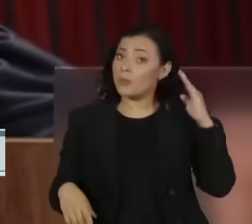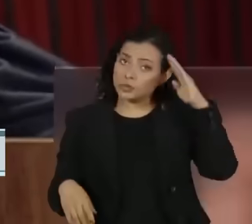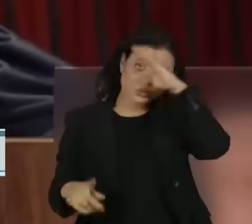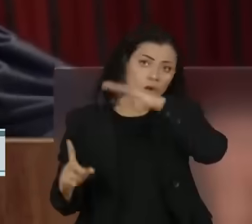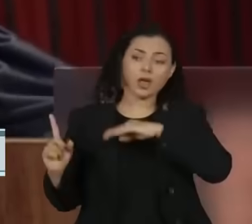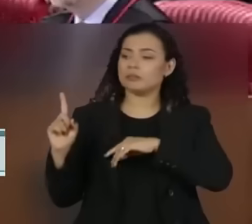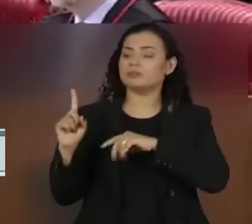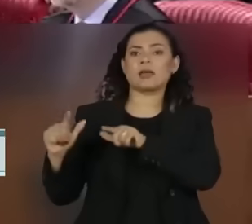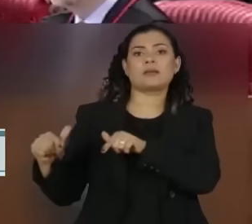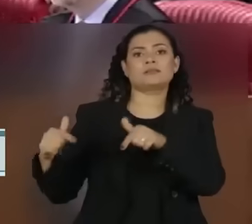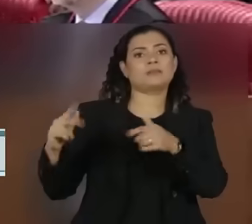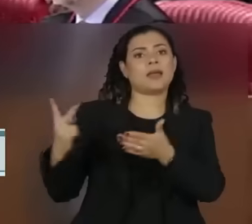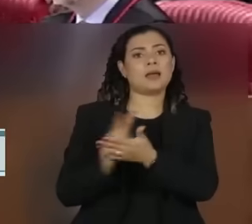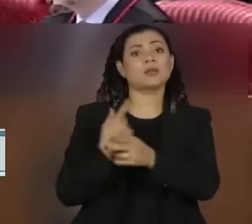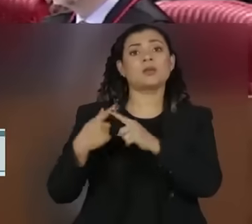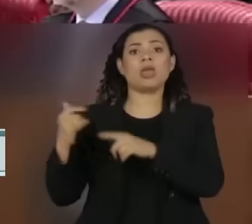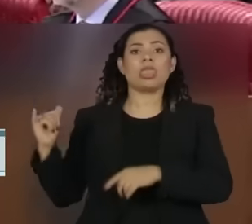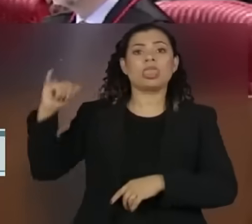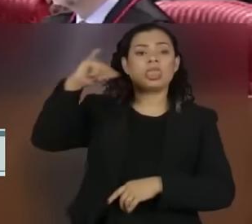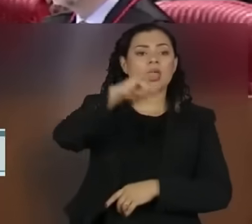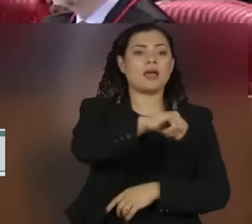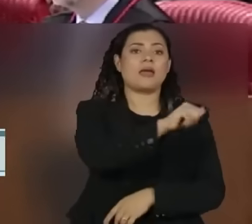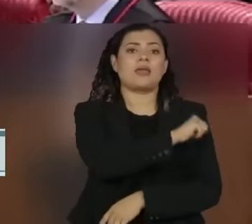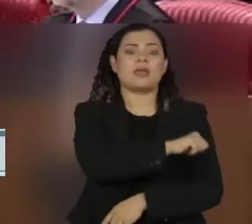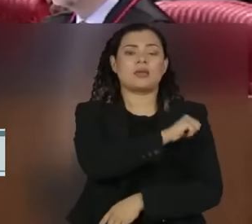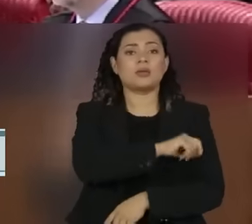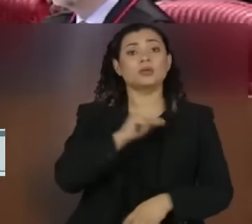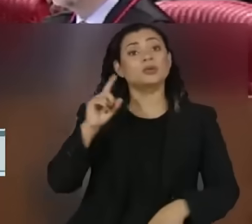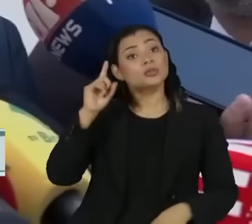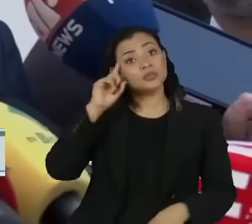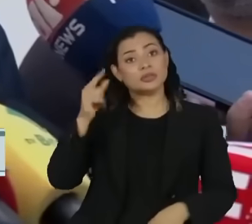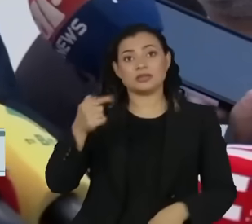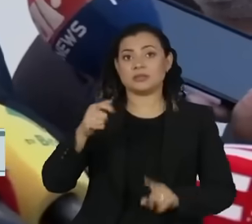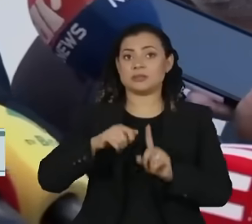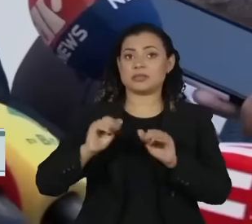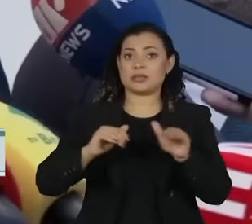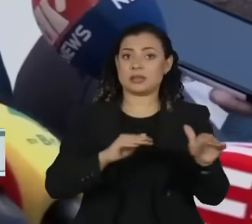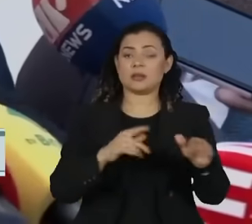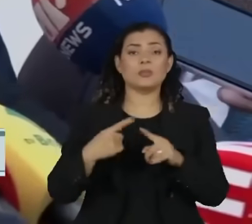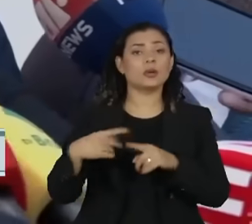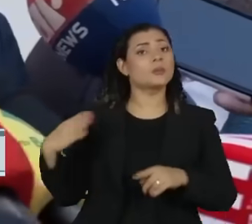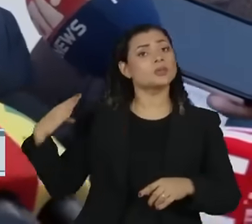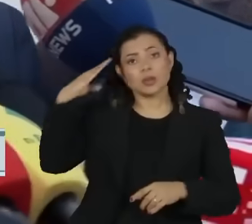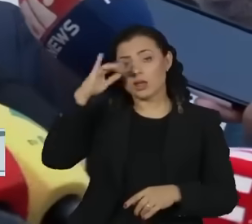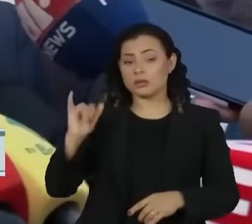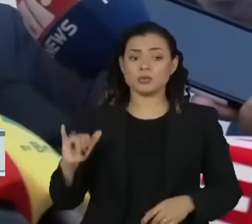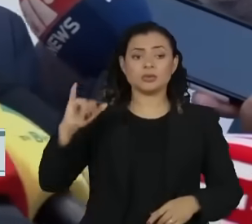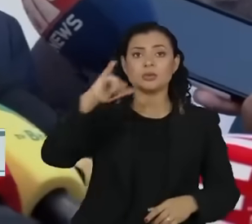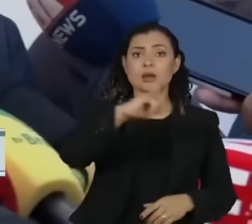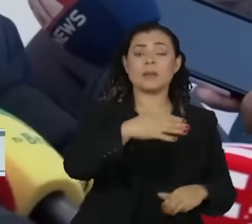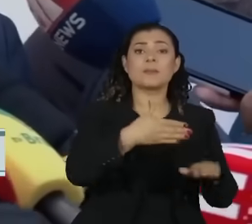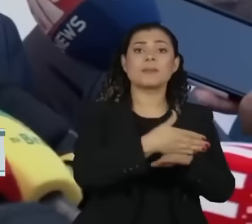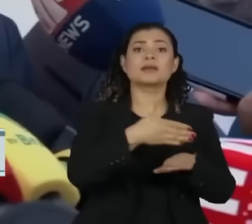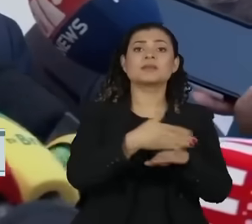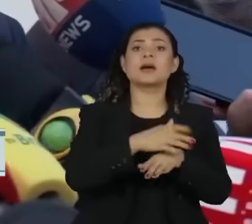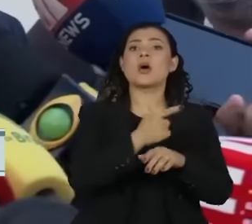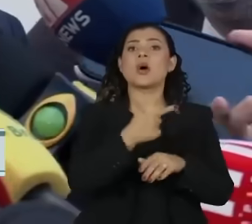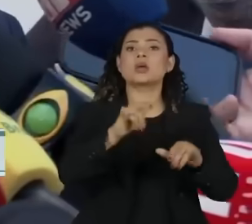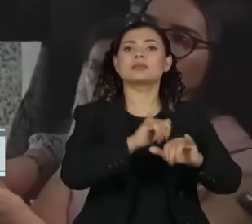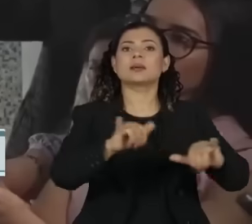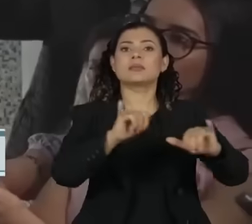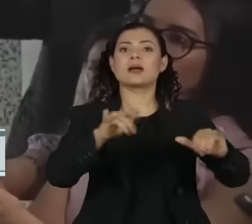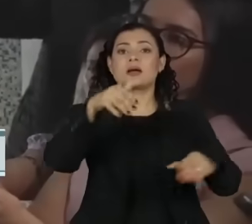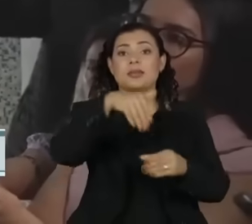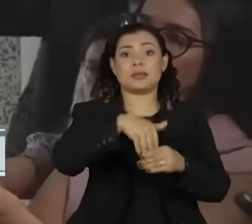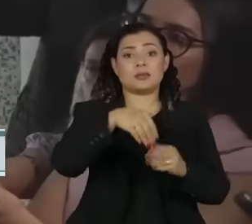se deslocar no avião presidencial para o Rio de Janeiro no dia 7 de setembro. Bolsonaro fez a viagem para participar de outro comício da campanha